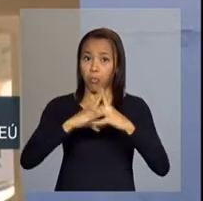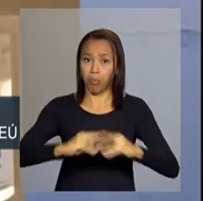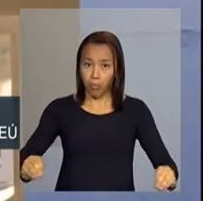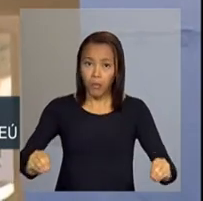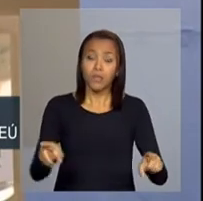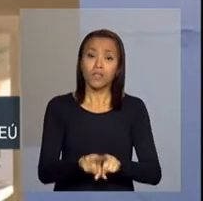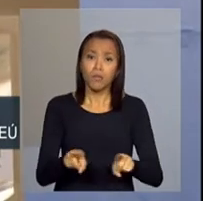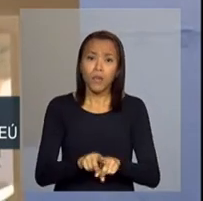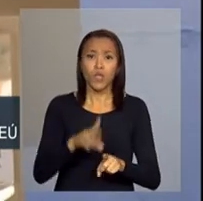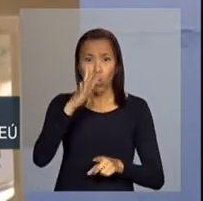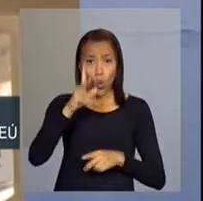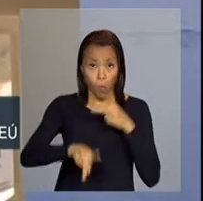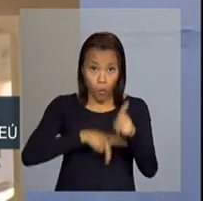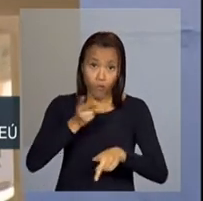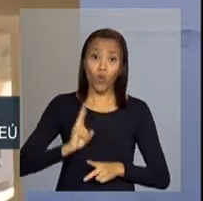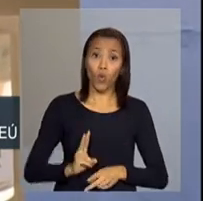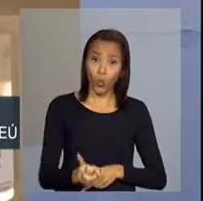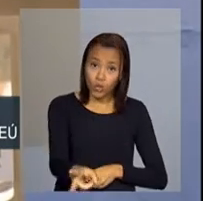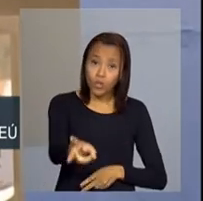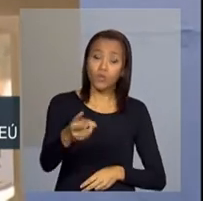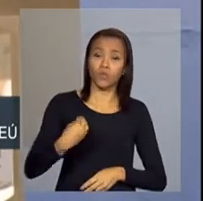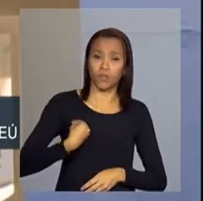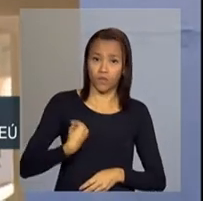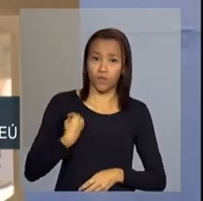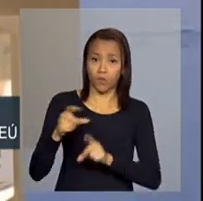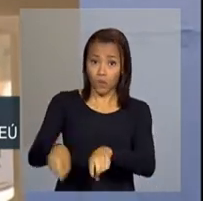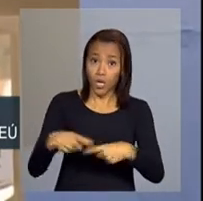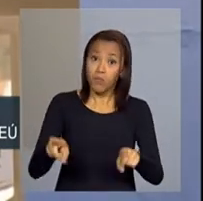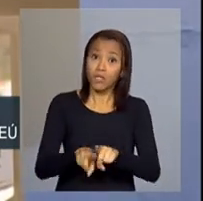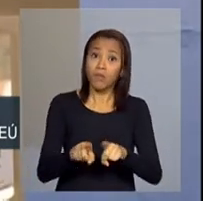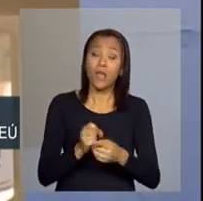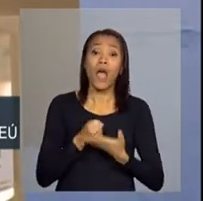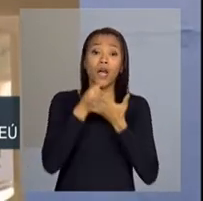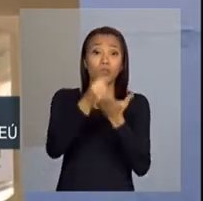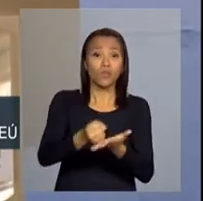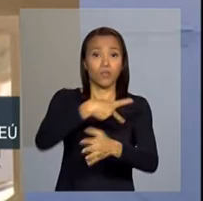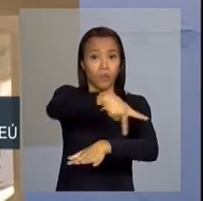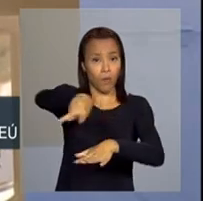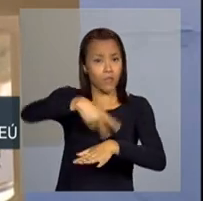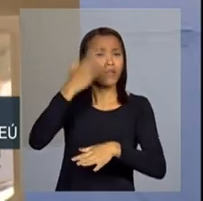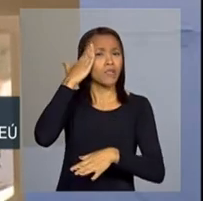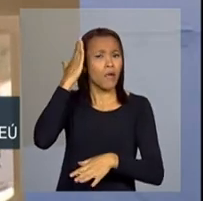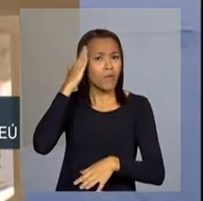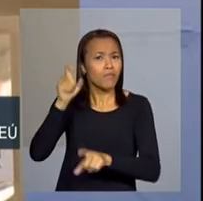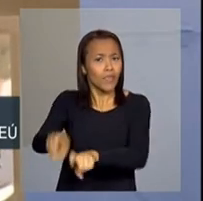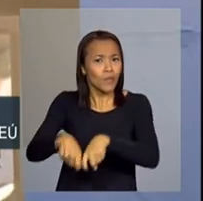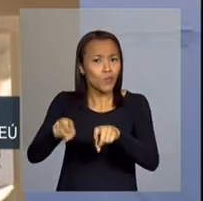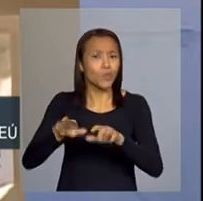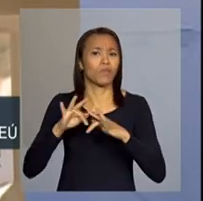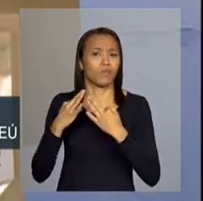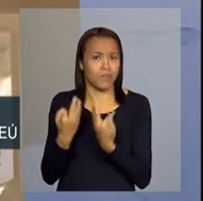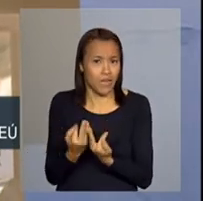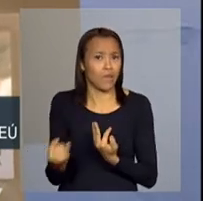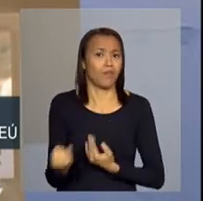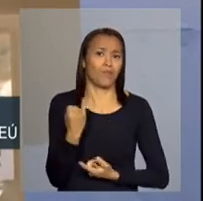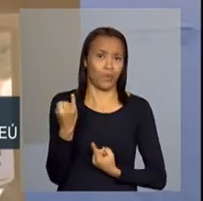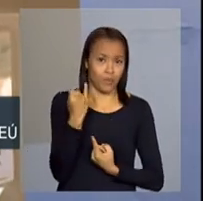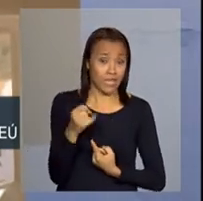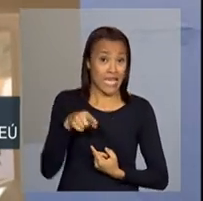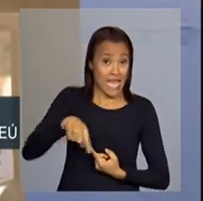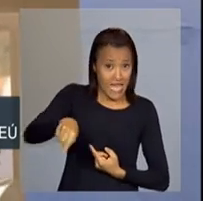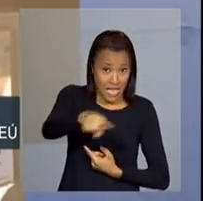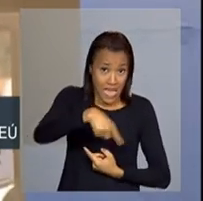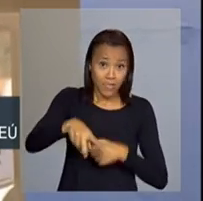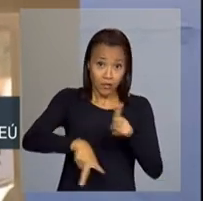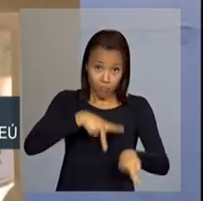gente continue alimentando esse país. Sabemos da importância da agricultura familiar e essa gente e esse povo que aqui